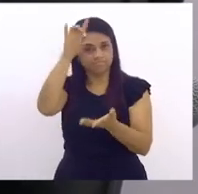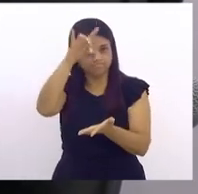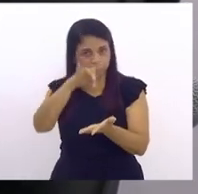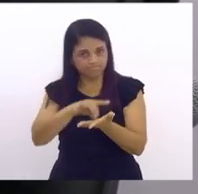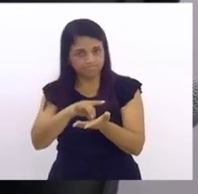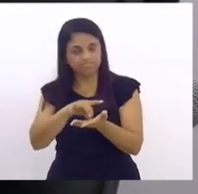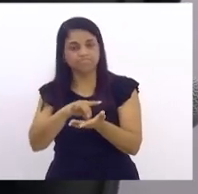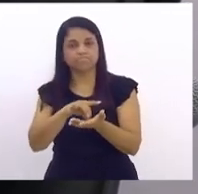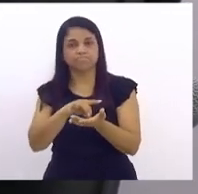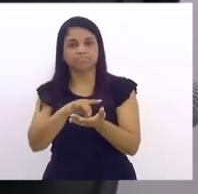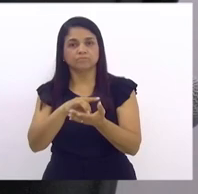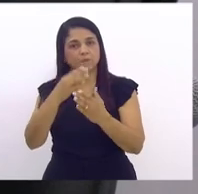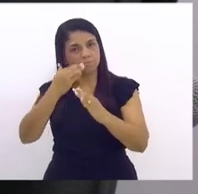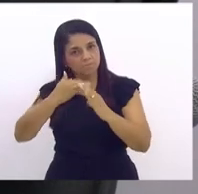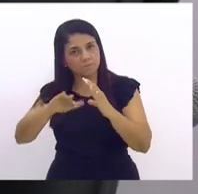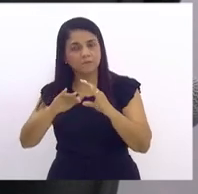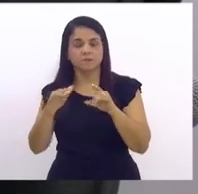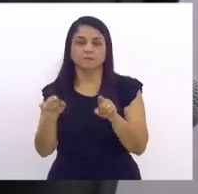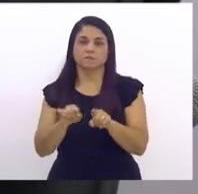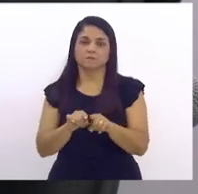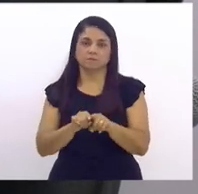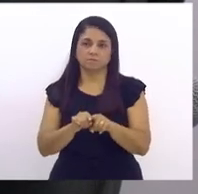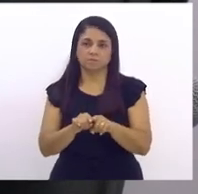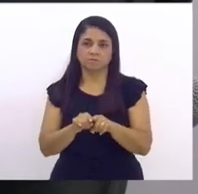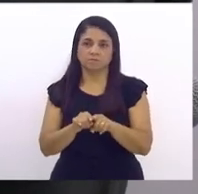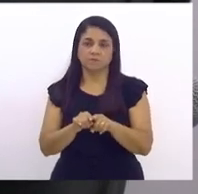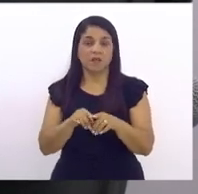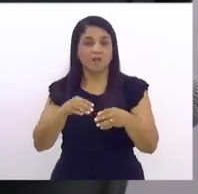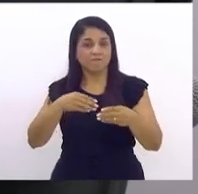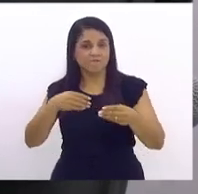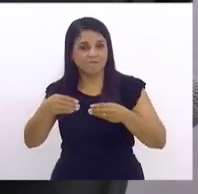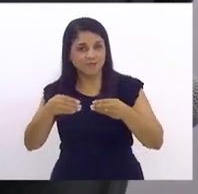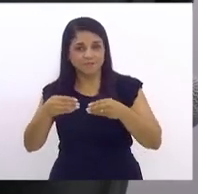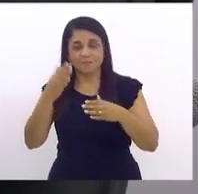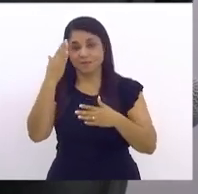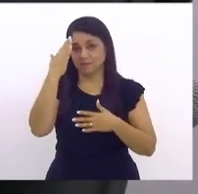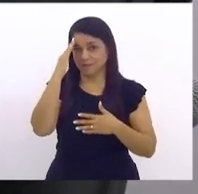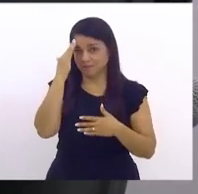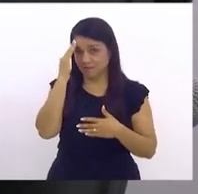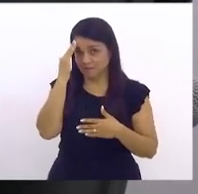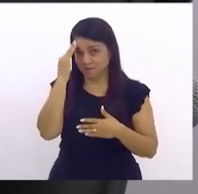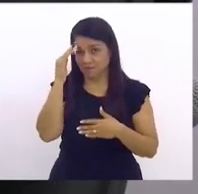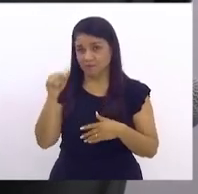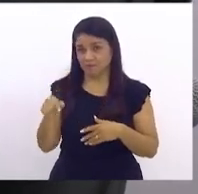competência originária para envio de mensagens. Agora, flexibilizar esse entendimento